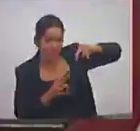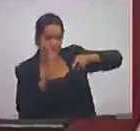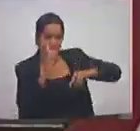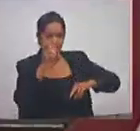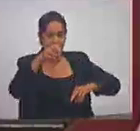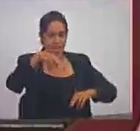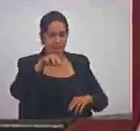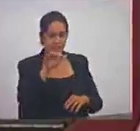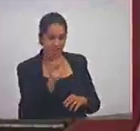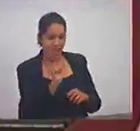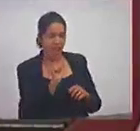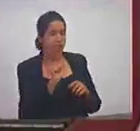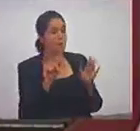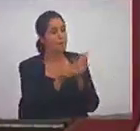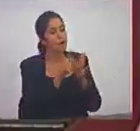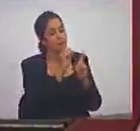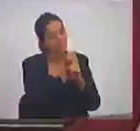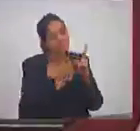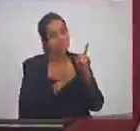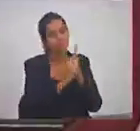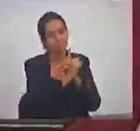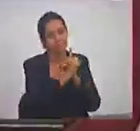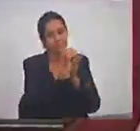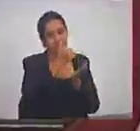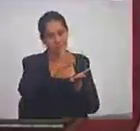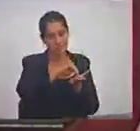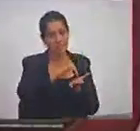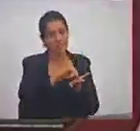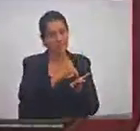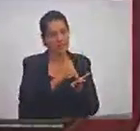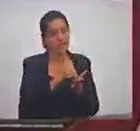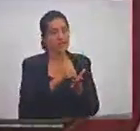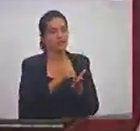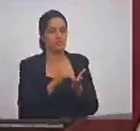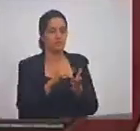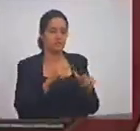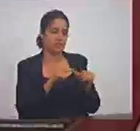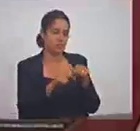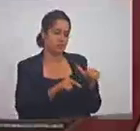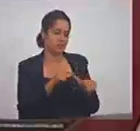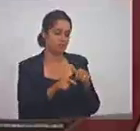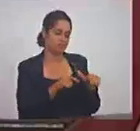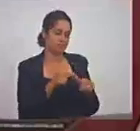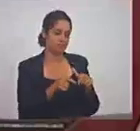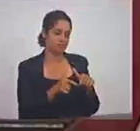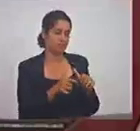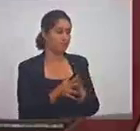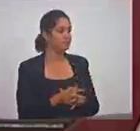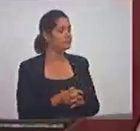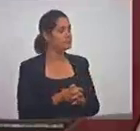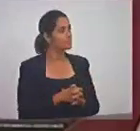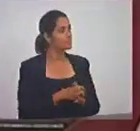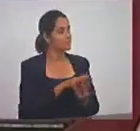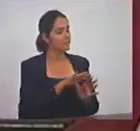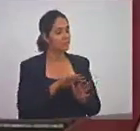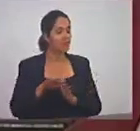E, senhor presidente, como todos, a maioria que me antecederam falou, em relação à cesta básica, em relação a vir